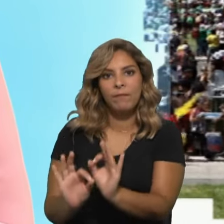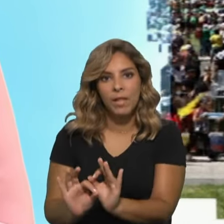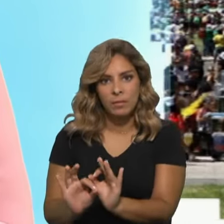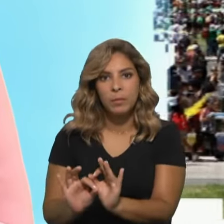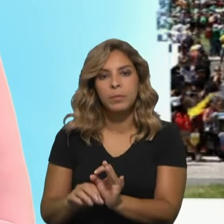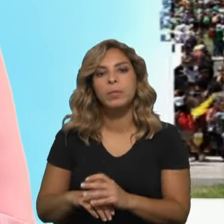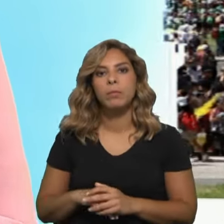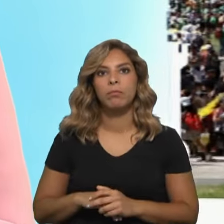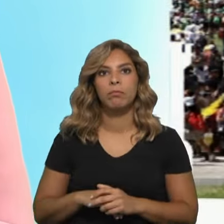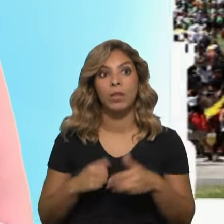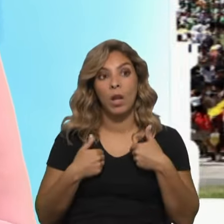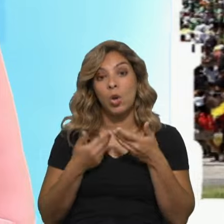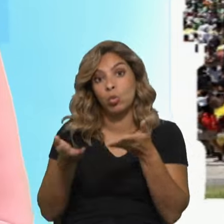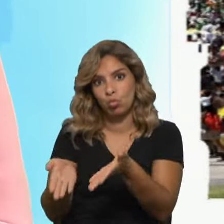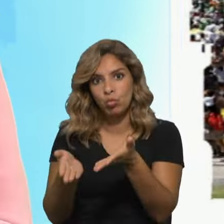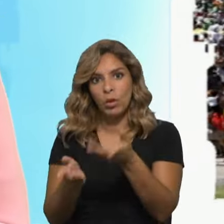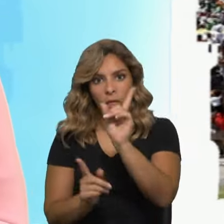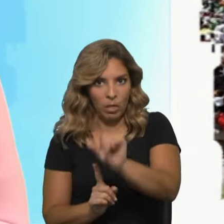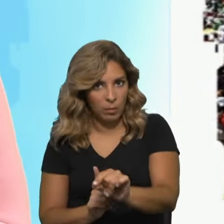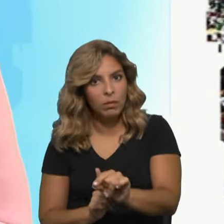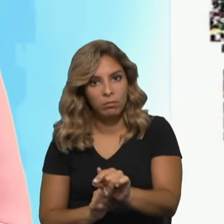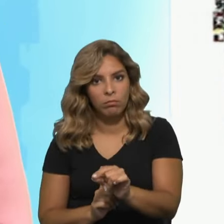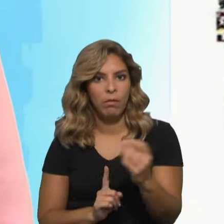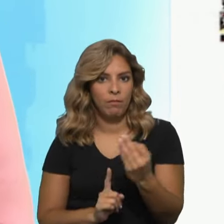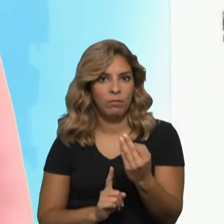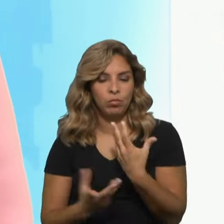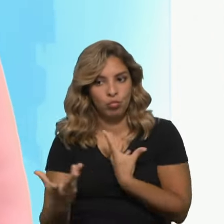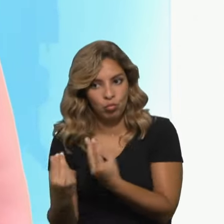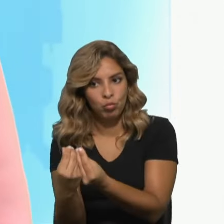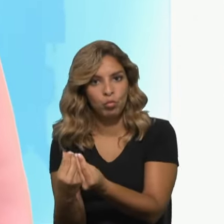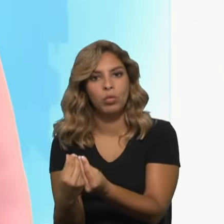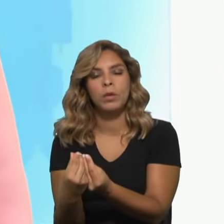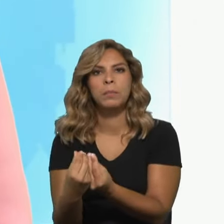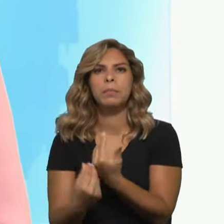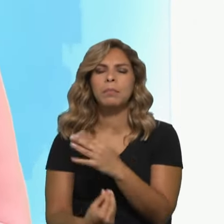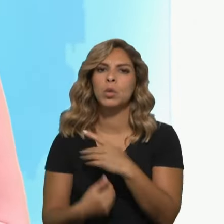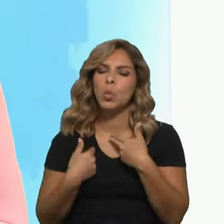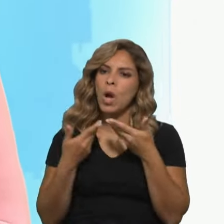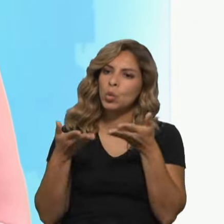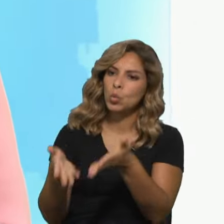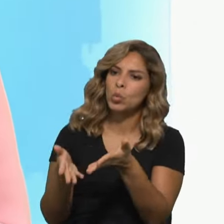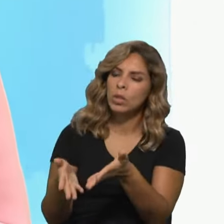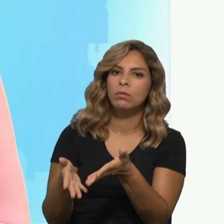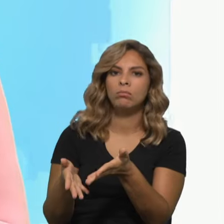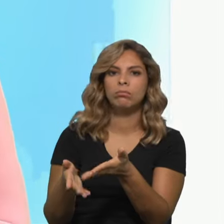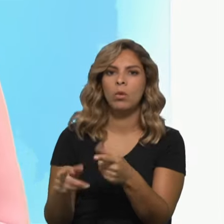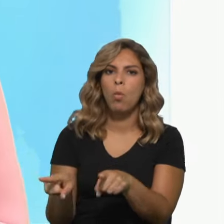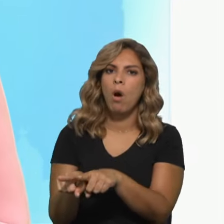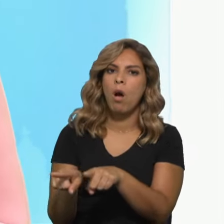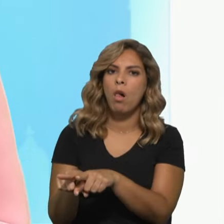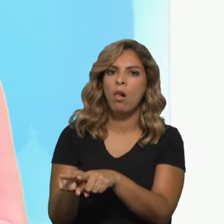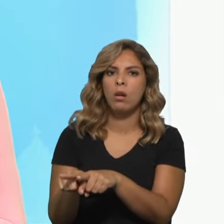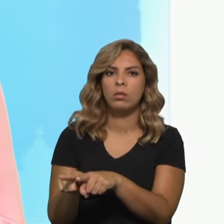e ajudámo-lo a rezar também, rezamos com ele, mas ajudámo-lo a encontrar, no